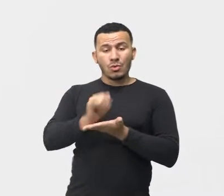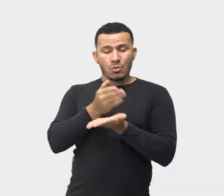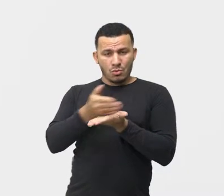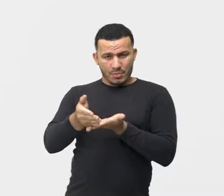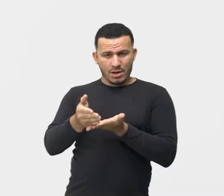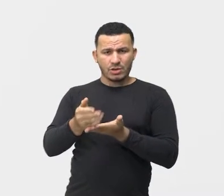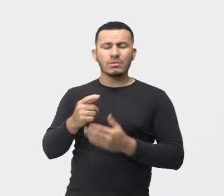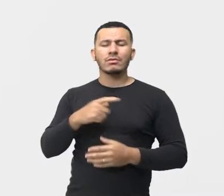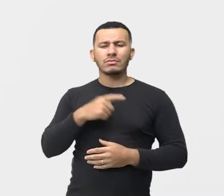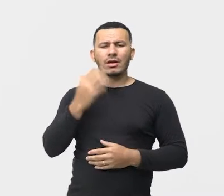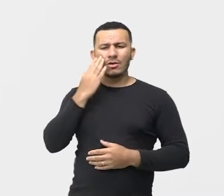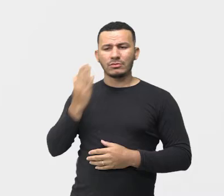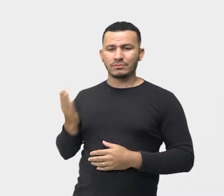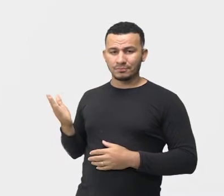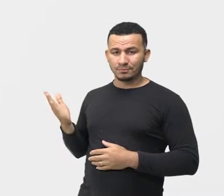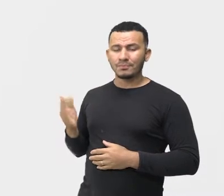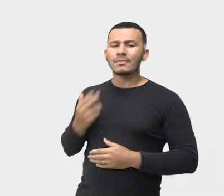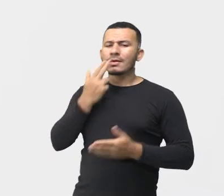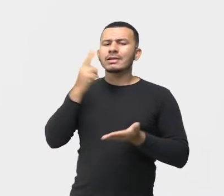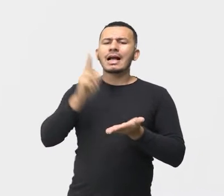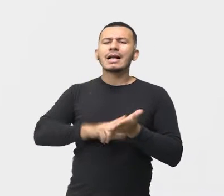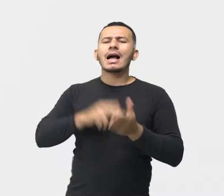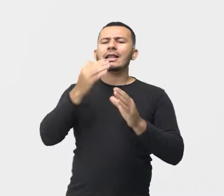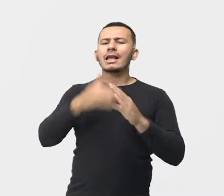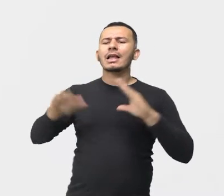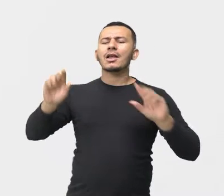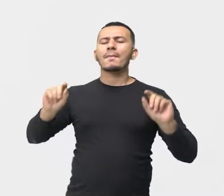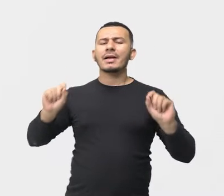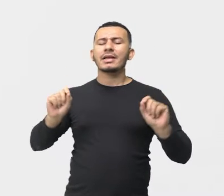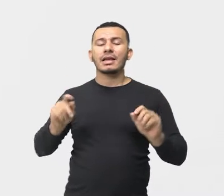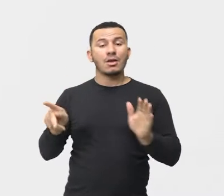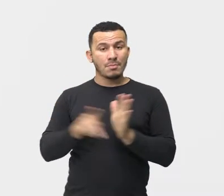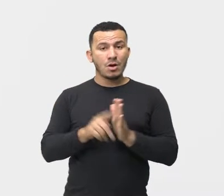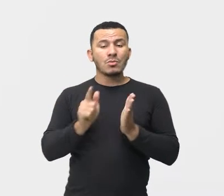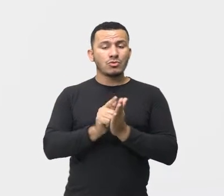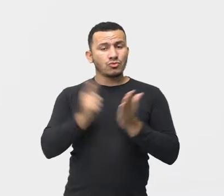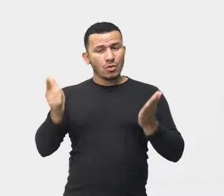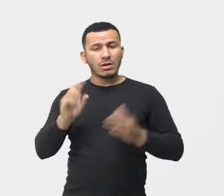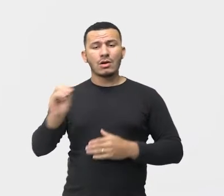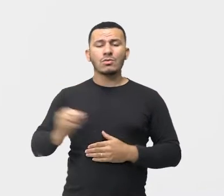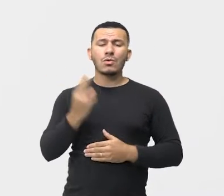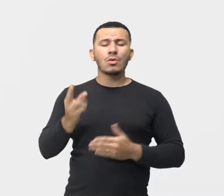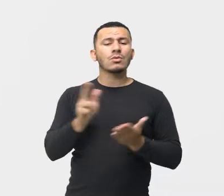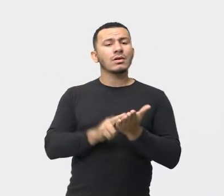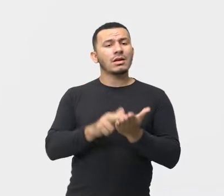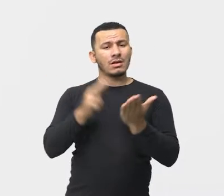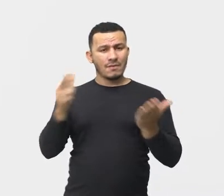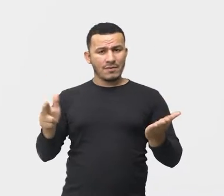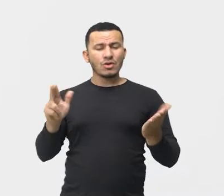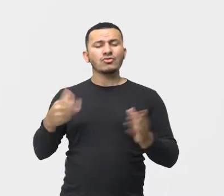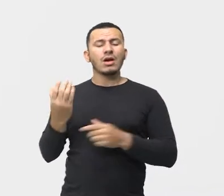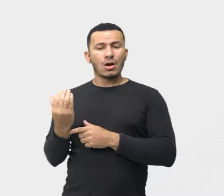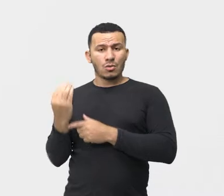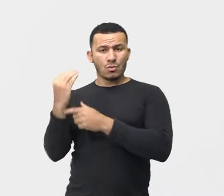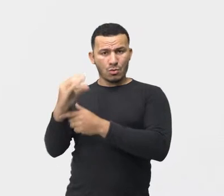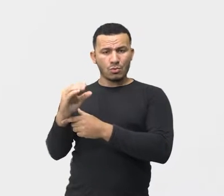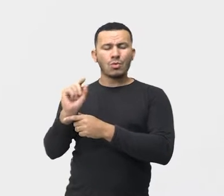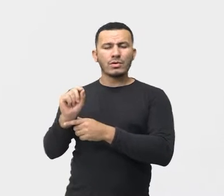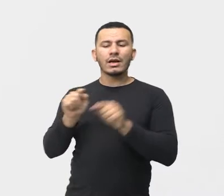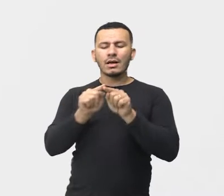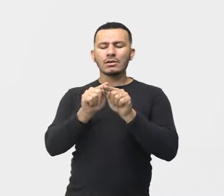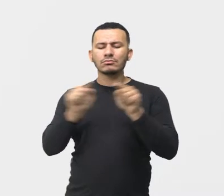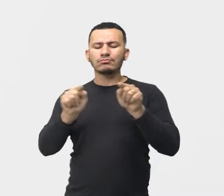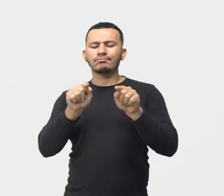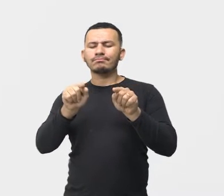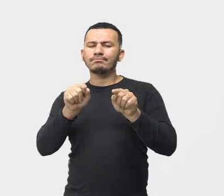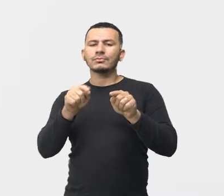o endereçamento, né? Para quem vai essa carta? Então, vai ao jornal ou à revista. Colocamos aí um traço porque nós